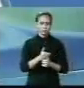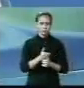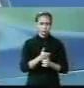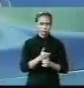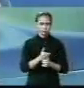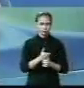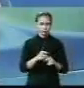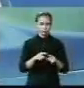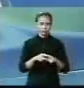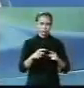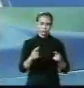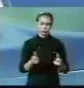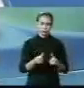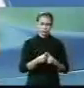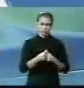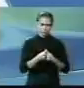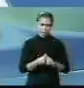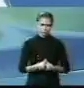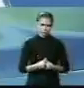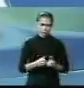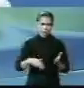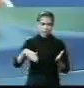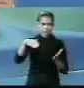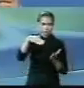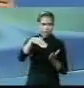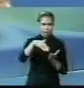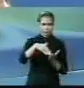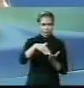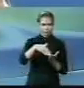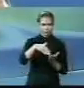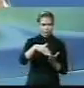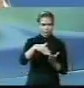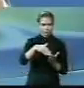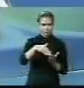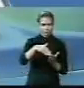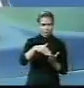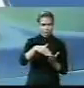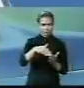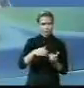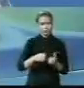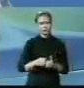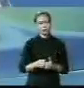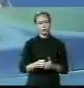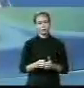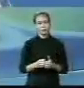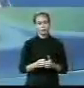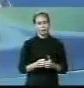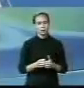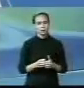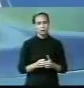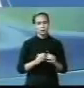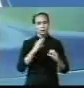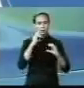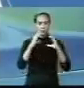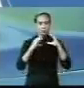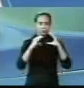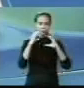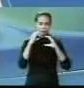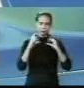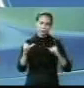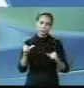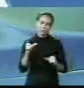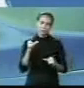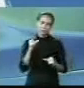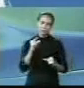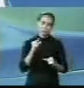à qualidade de serviço devido à internet, o canal com a comunicação com a internet ser muito pequeno.